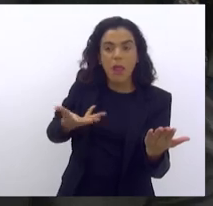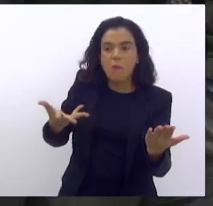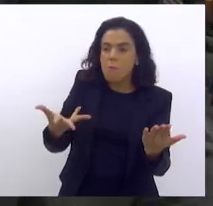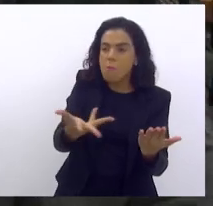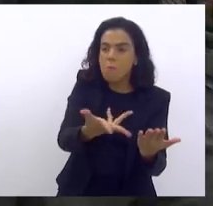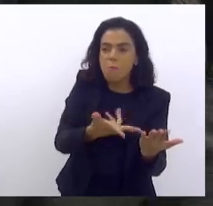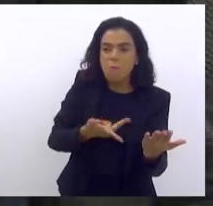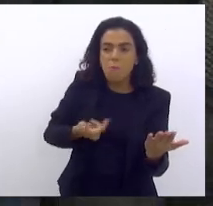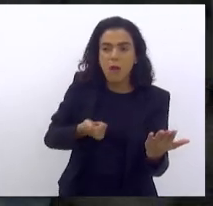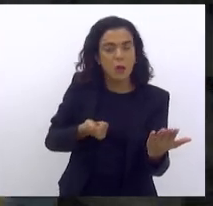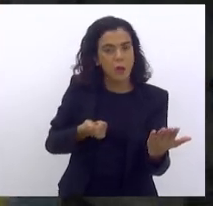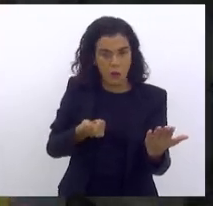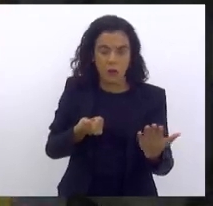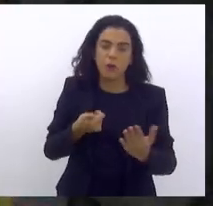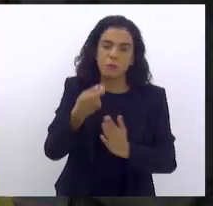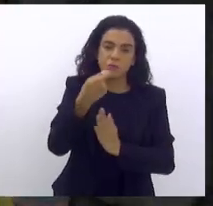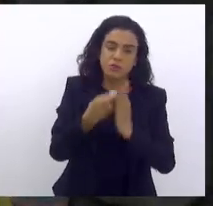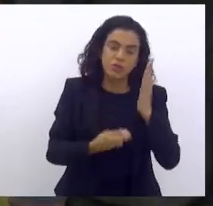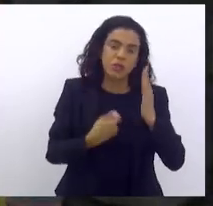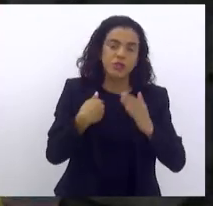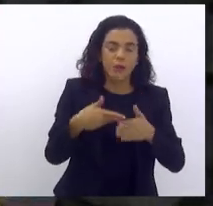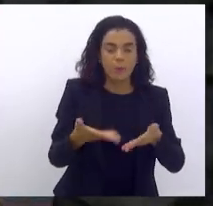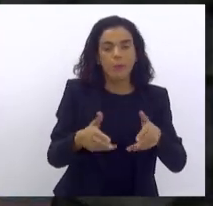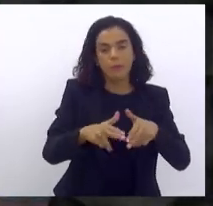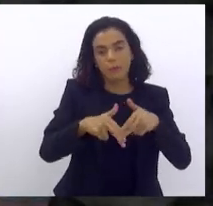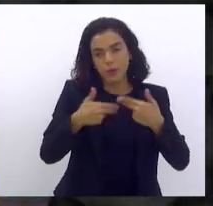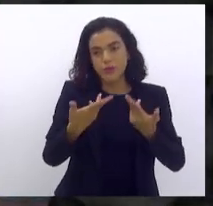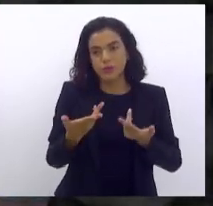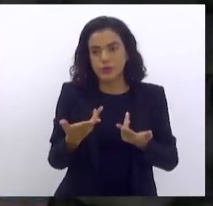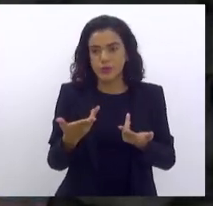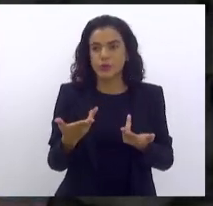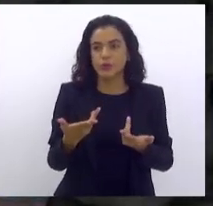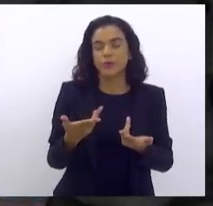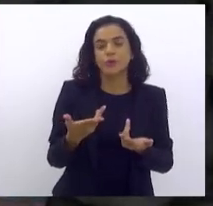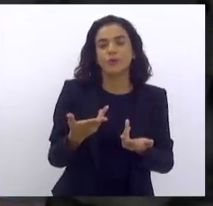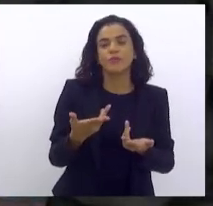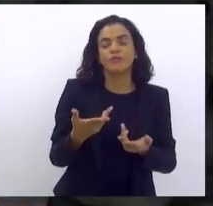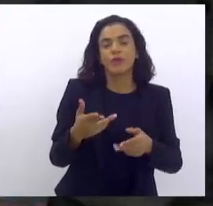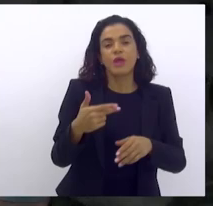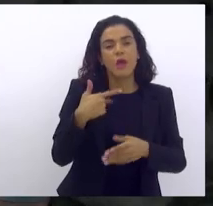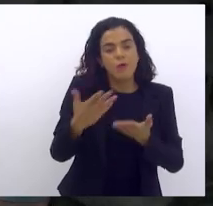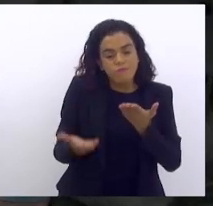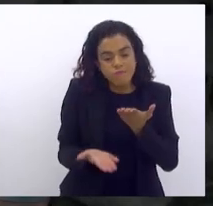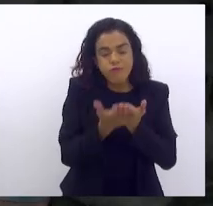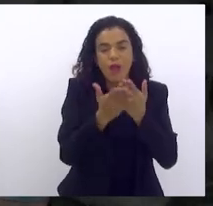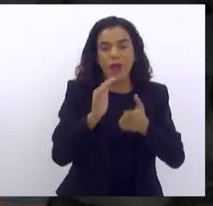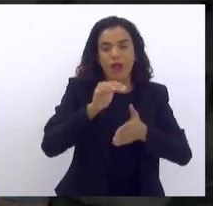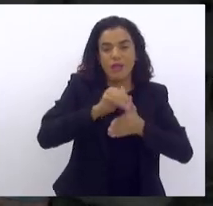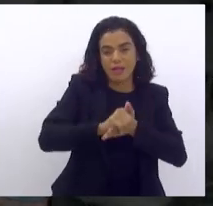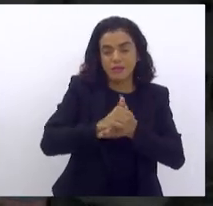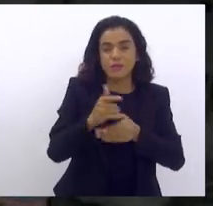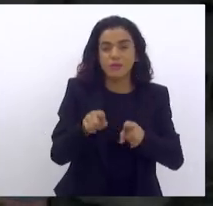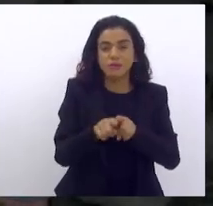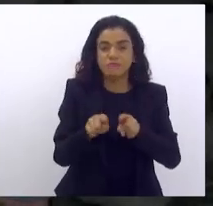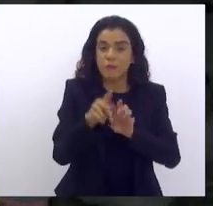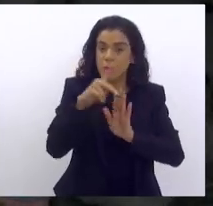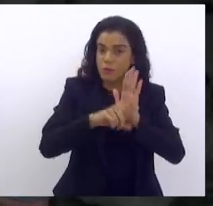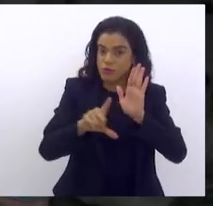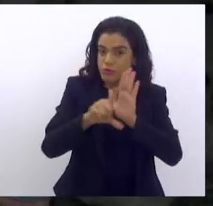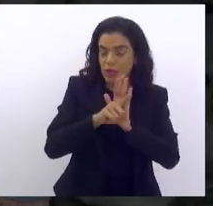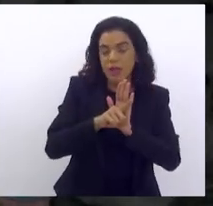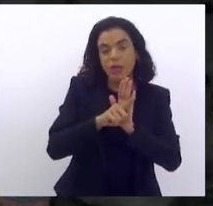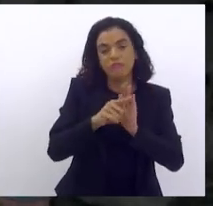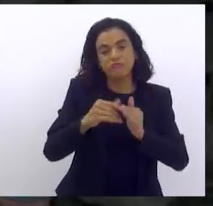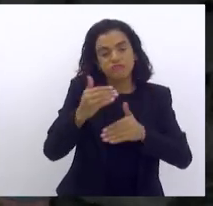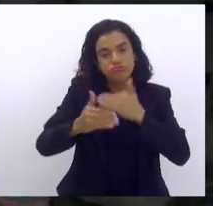discussão. Abri mão, então, de pedir que se analisasse antecedência, anexação do caso, para que esse projeto pudesse